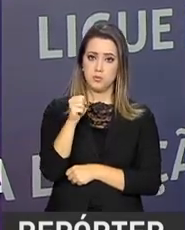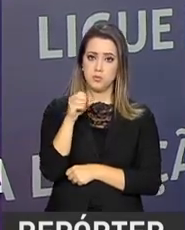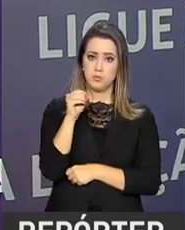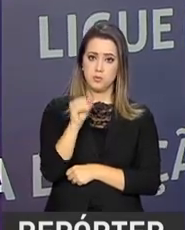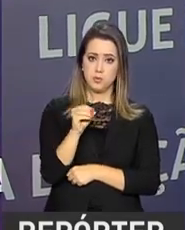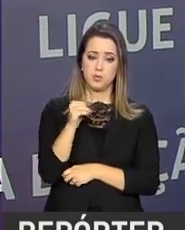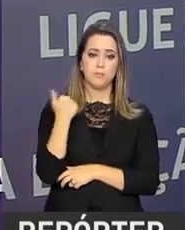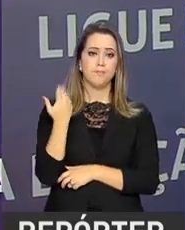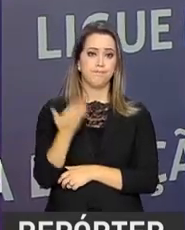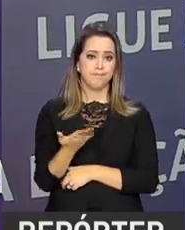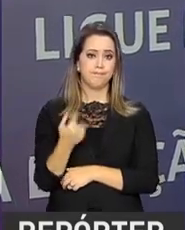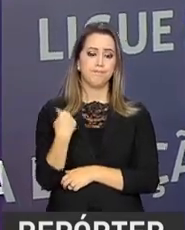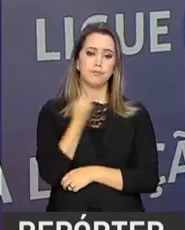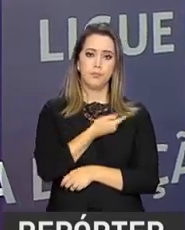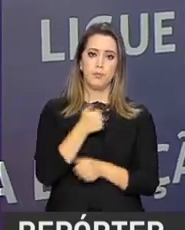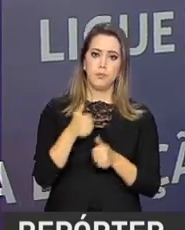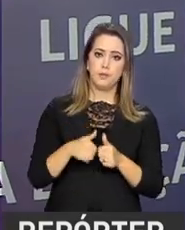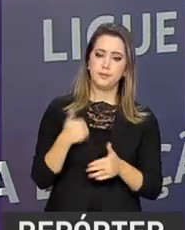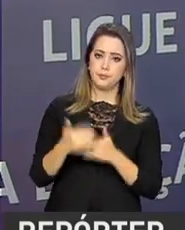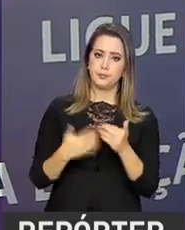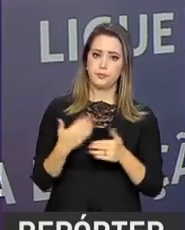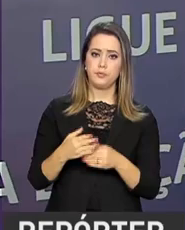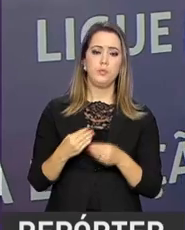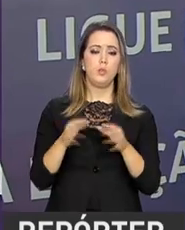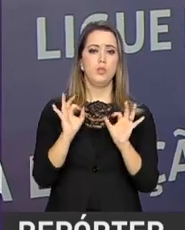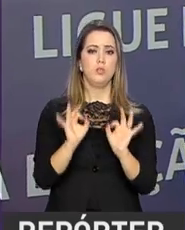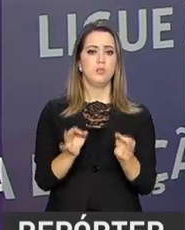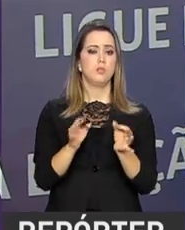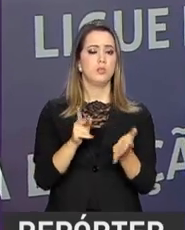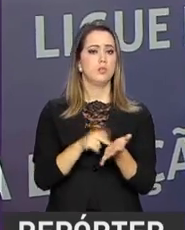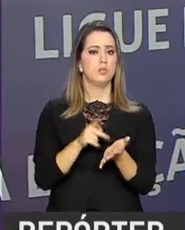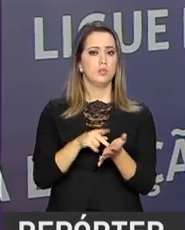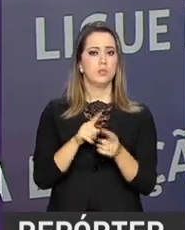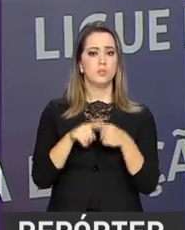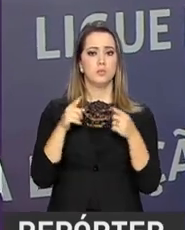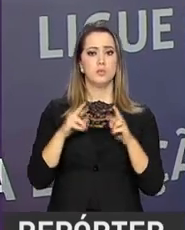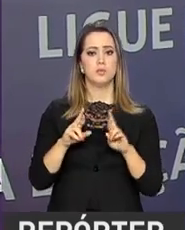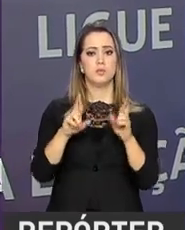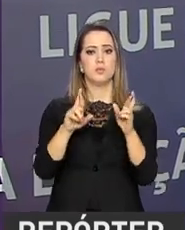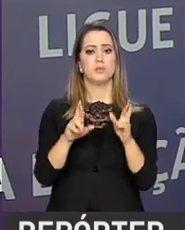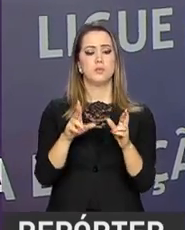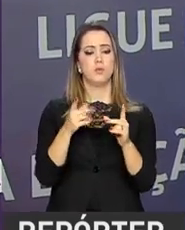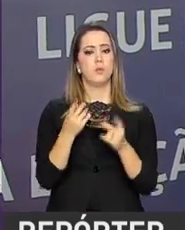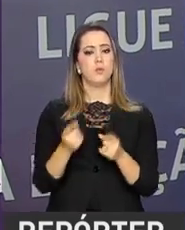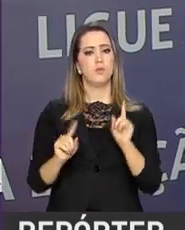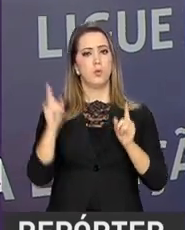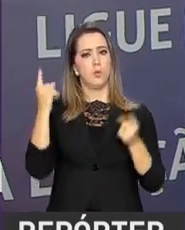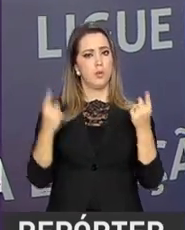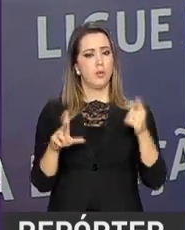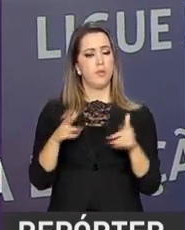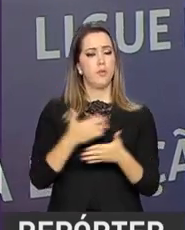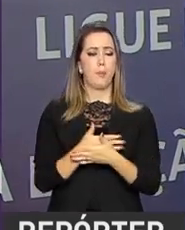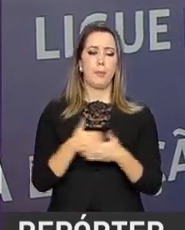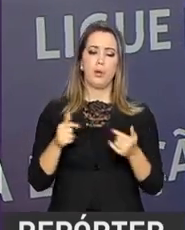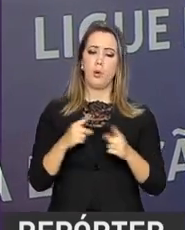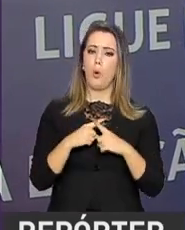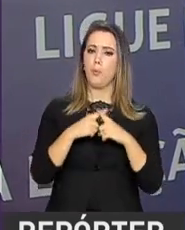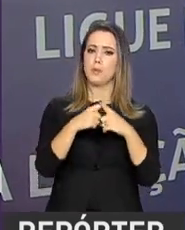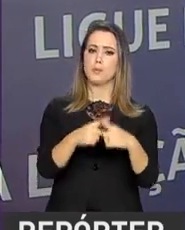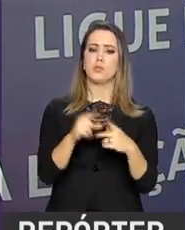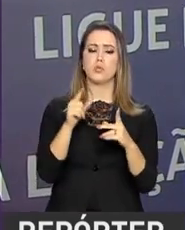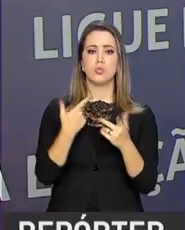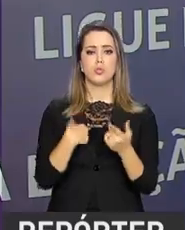então a gente tá estamos querendo dados mais realísticos mas tem uma expectativa de que seja um carnaval mais positivo em termos de